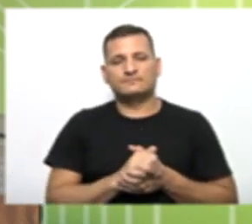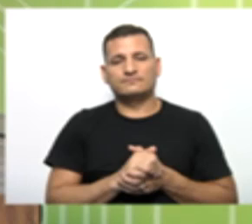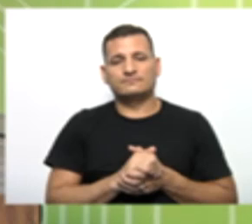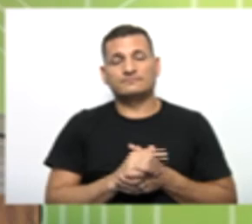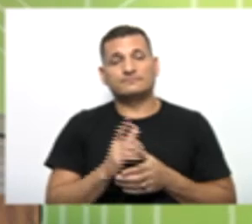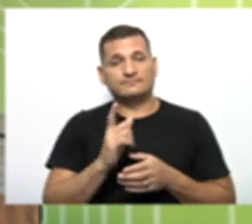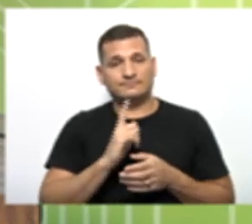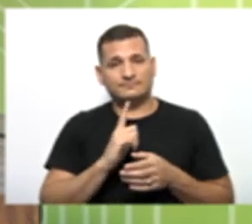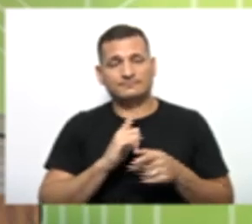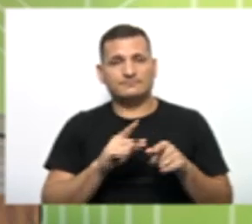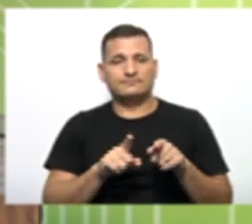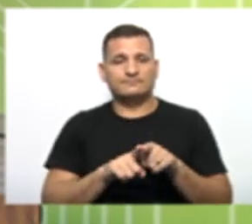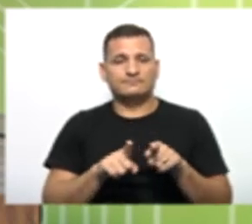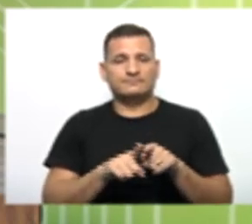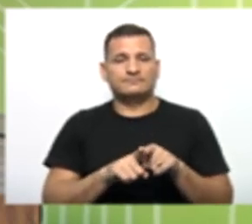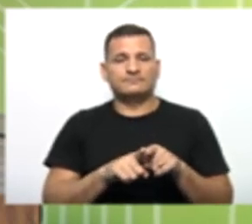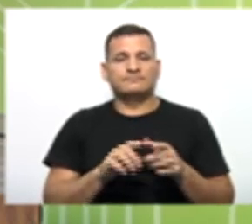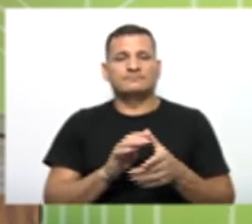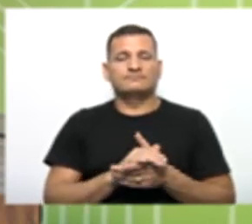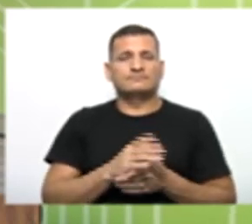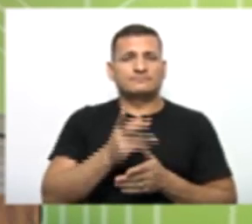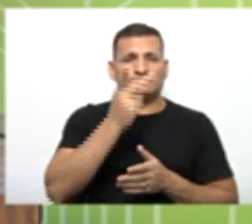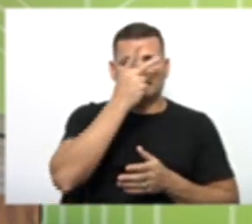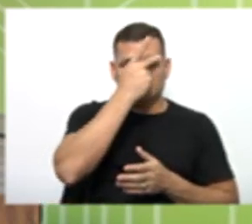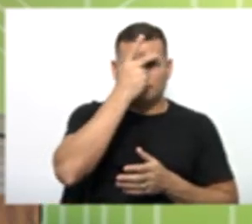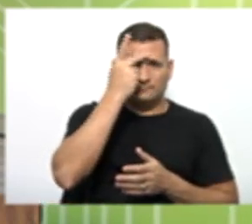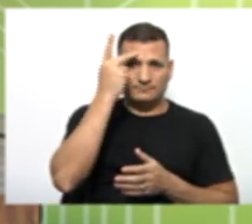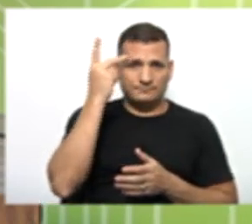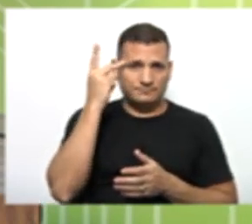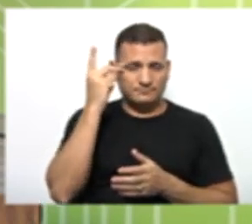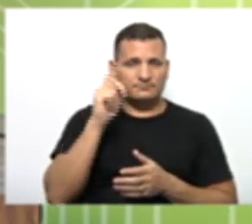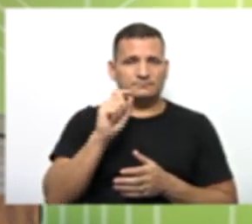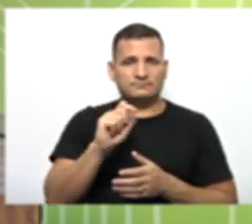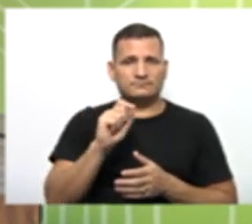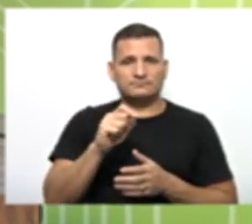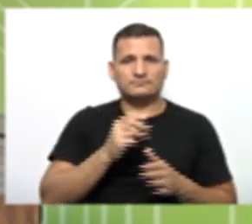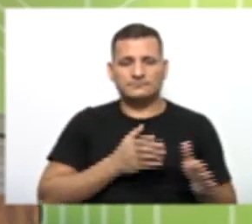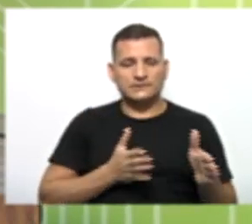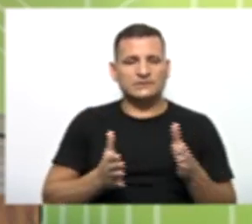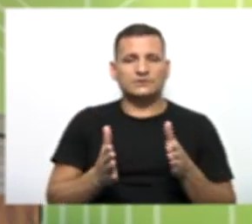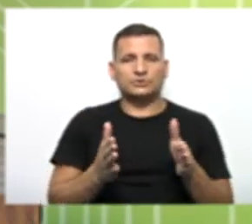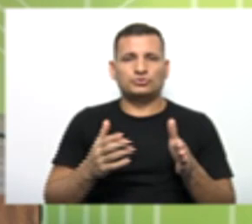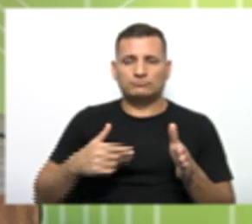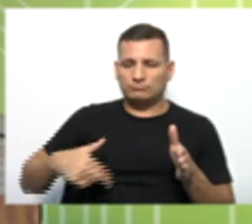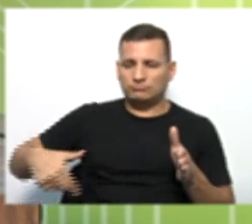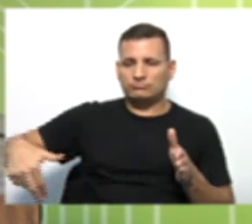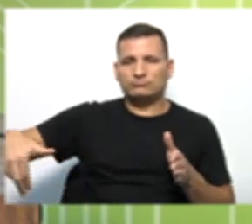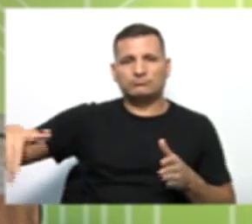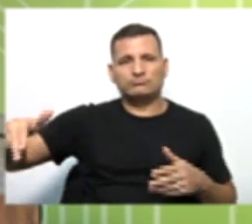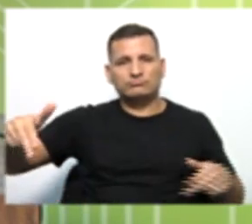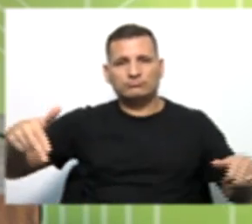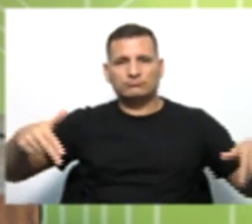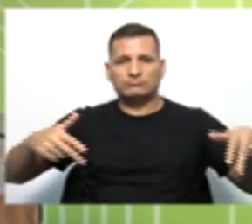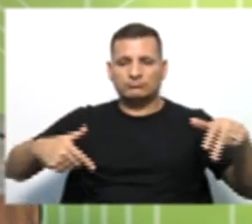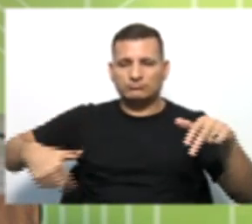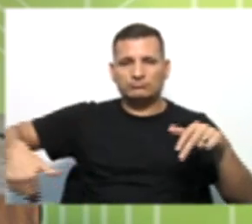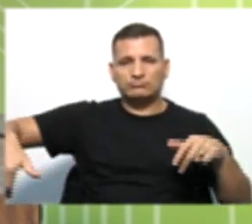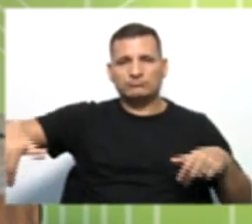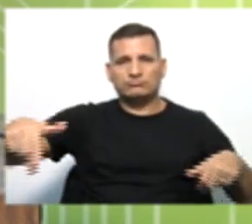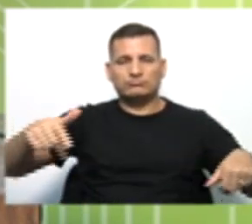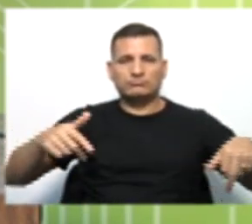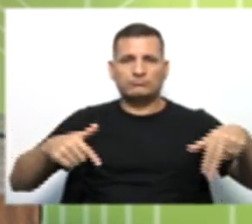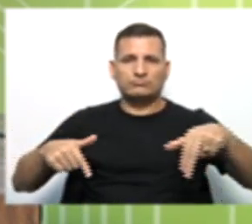ter aquela movimentação daquelas pessoas em torno dos riachos. Teria que haver algum